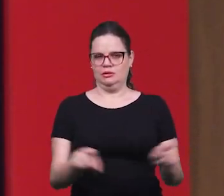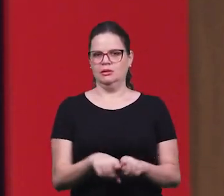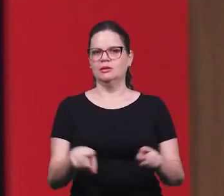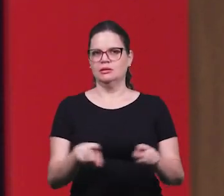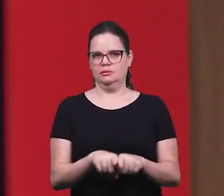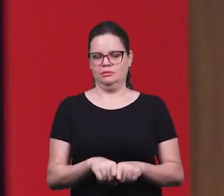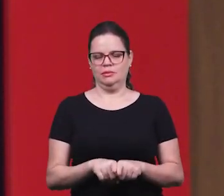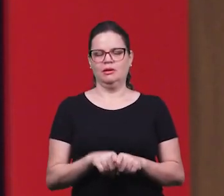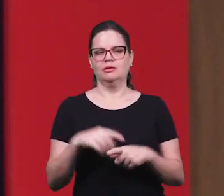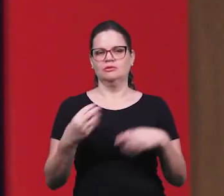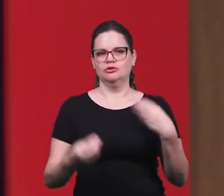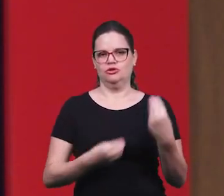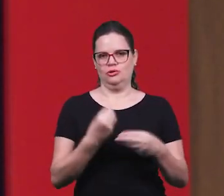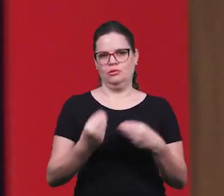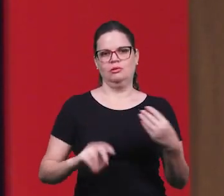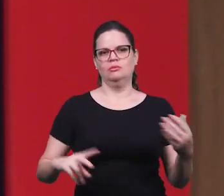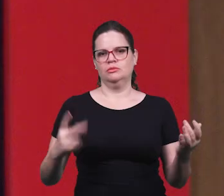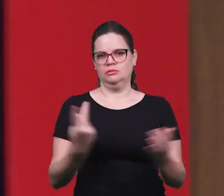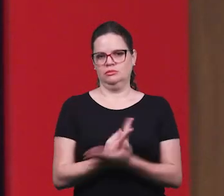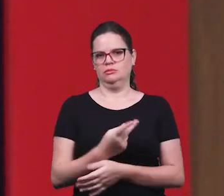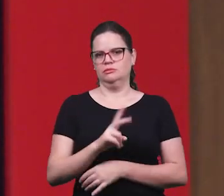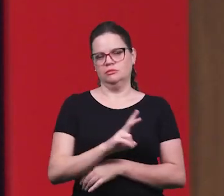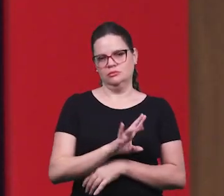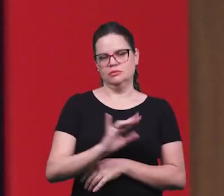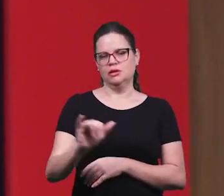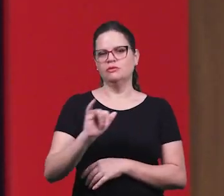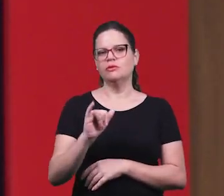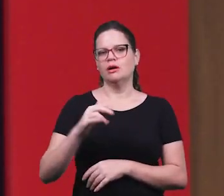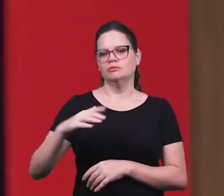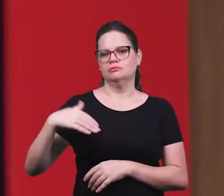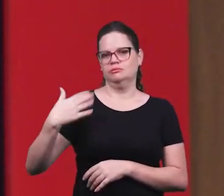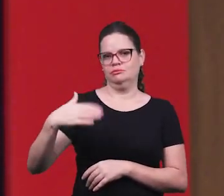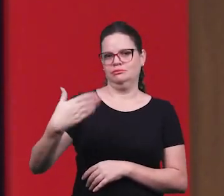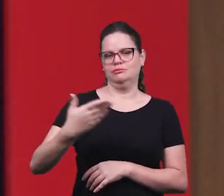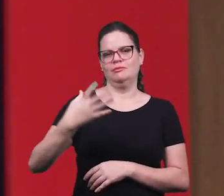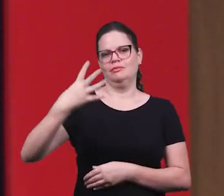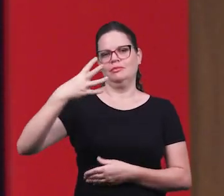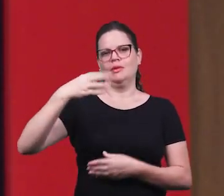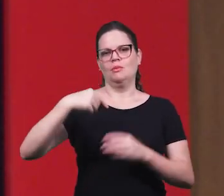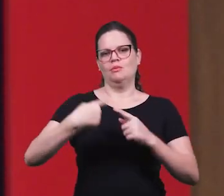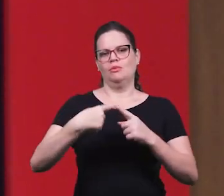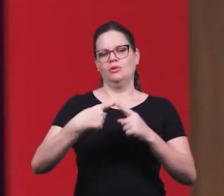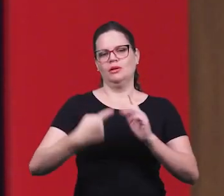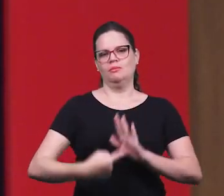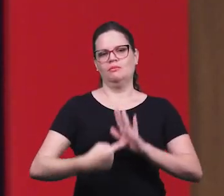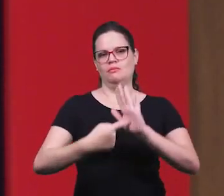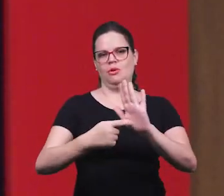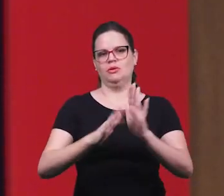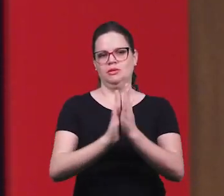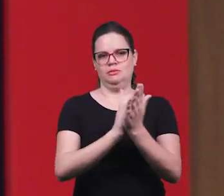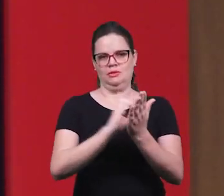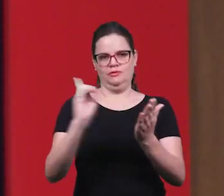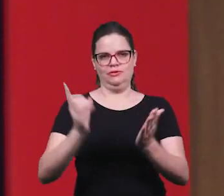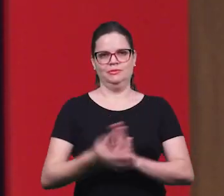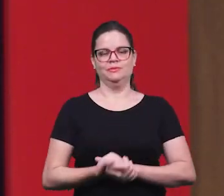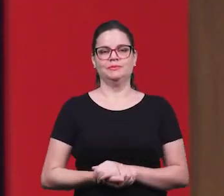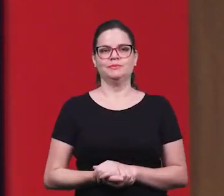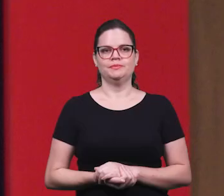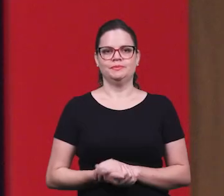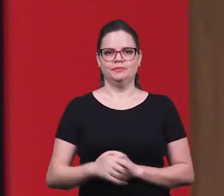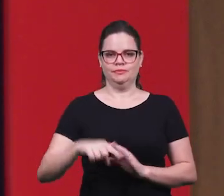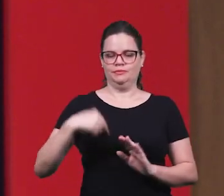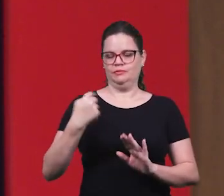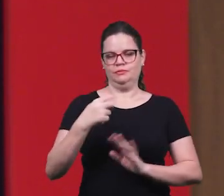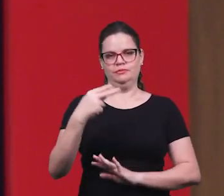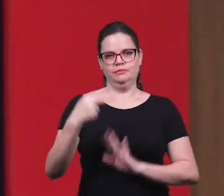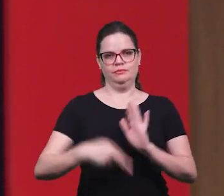superação da biologia, né, como que isso vai acontecer dentro daquilo que a palavra de Deus ela nos fala. Nós vamos ler aqui um